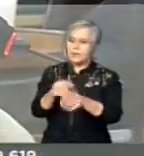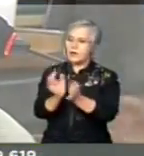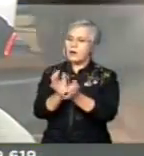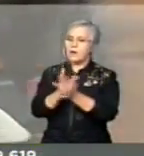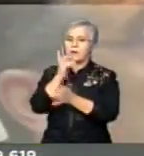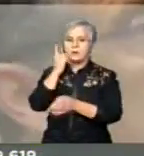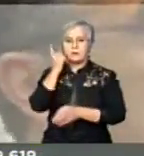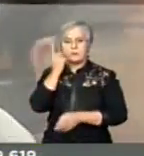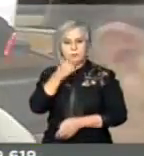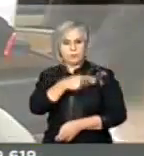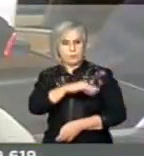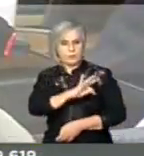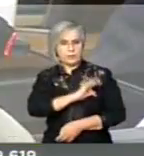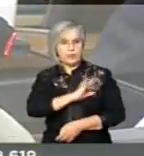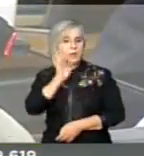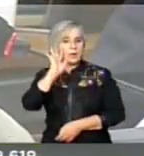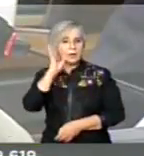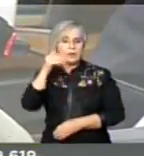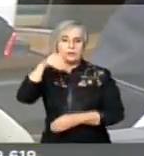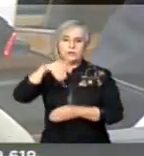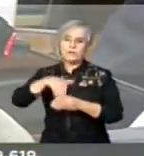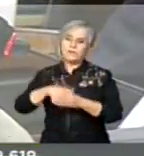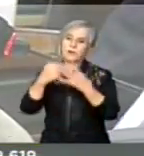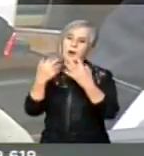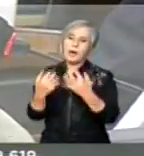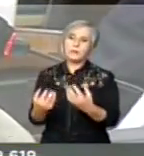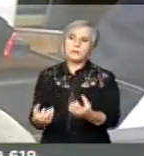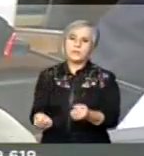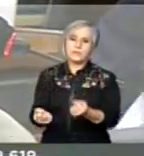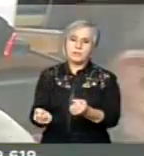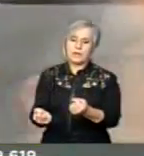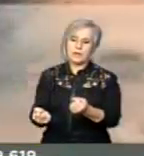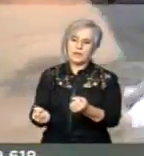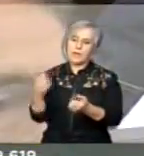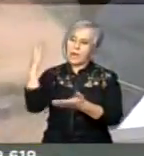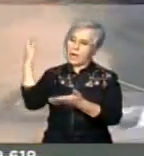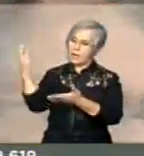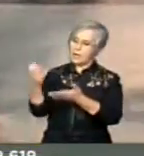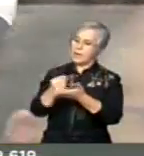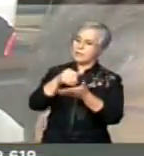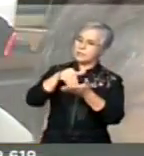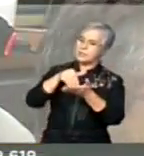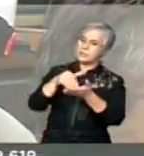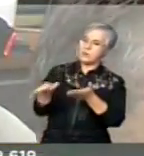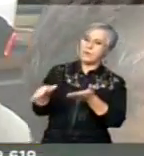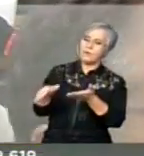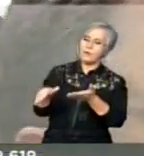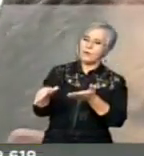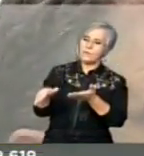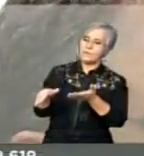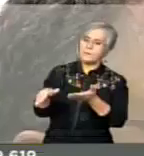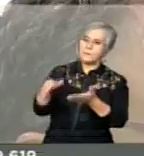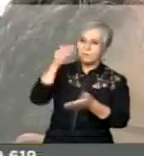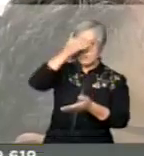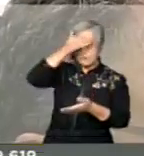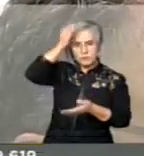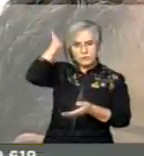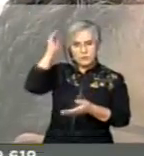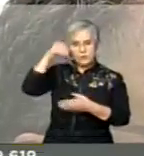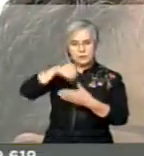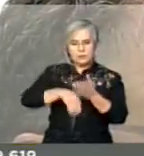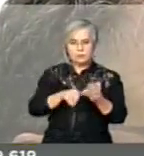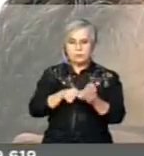como custaram, decidiram votar favoravelmente a sua cassação no Conselho de Ética. Foi uma